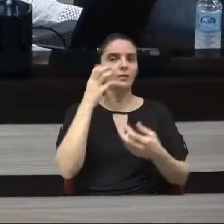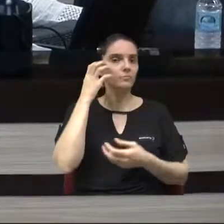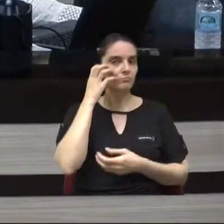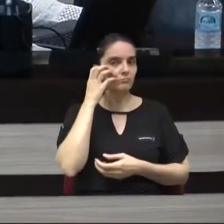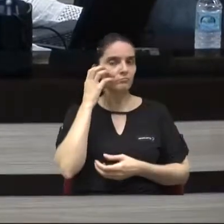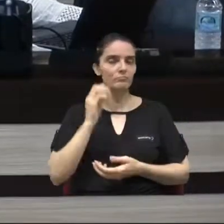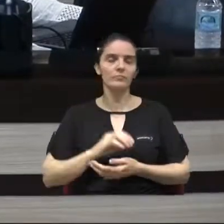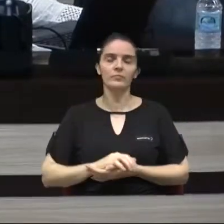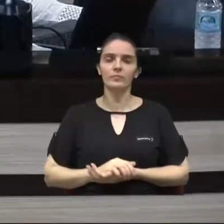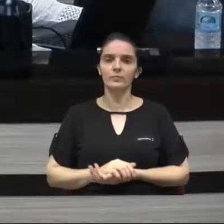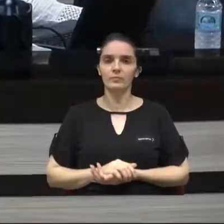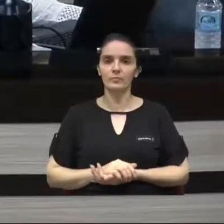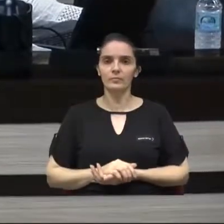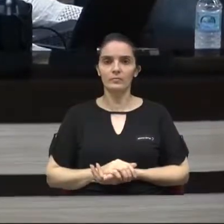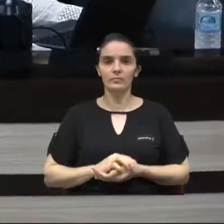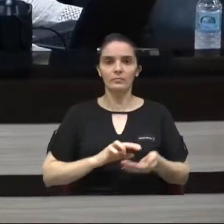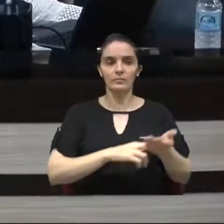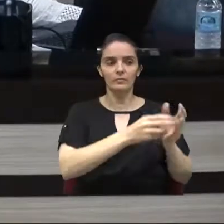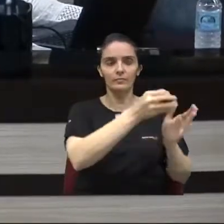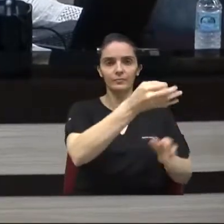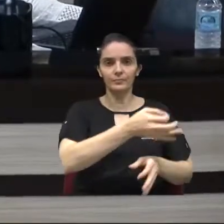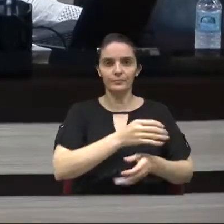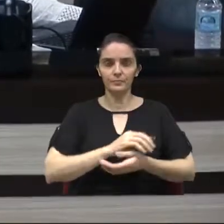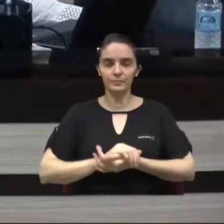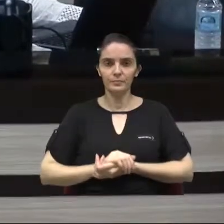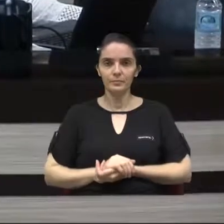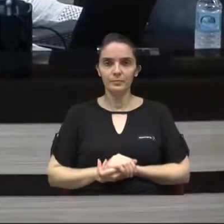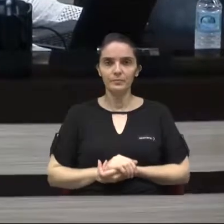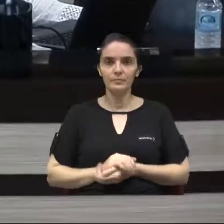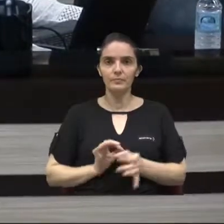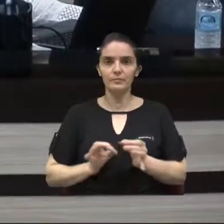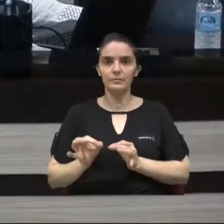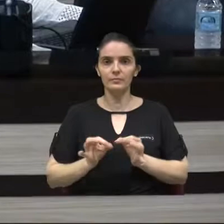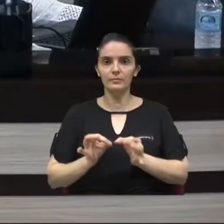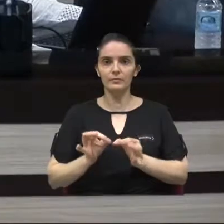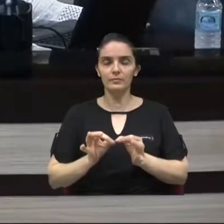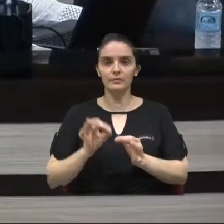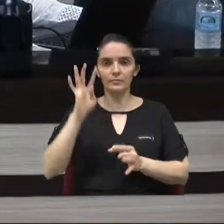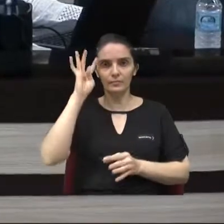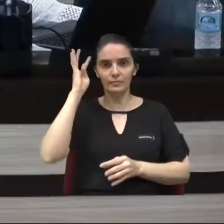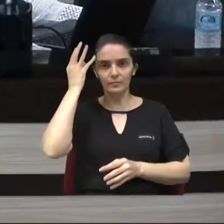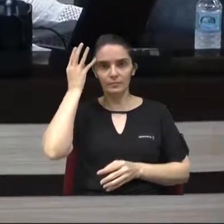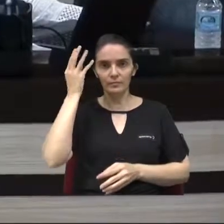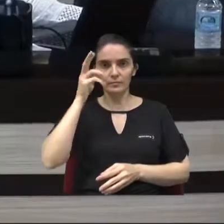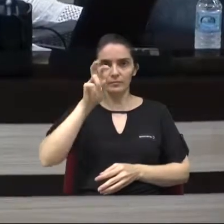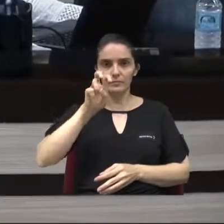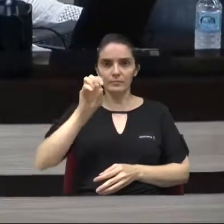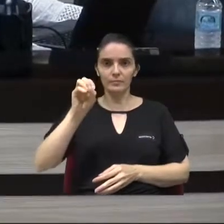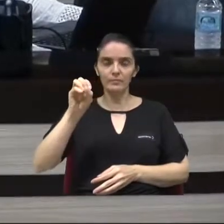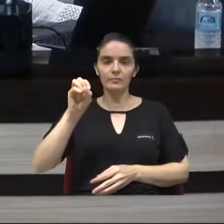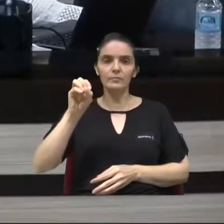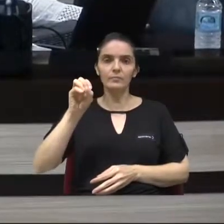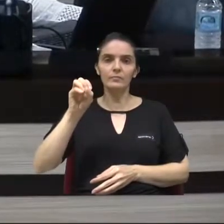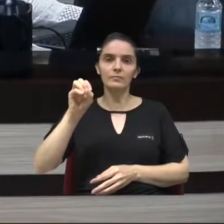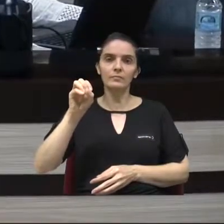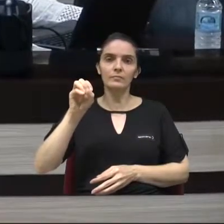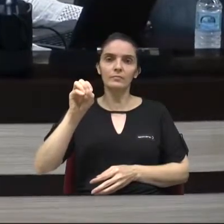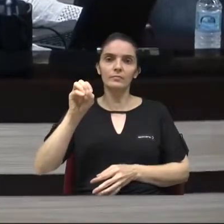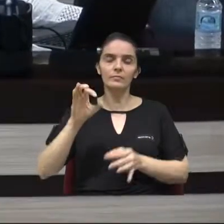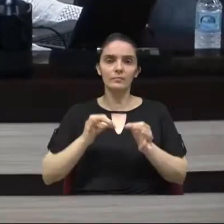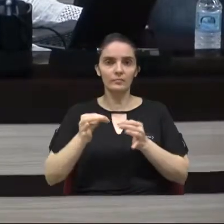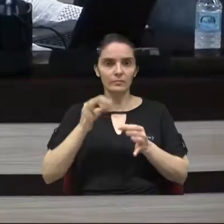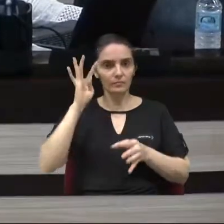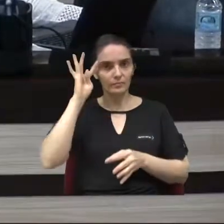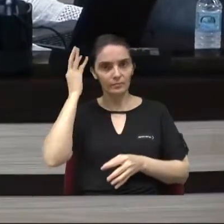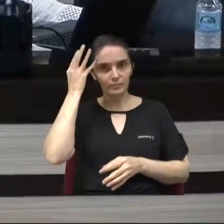Rossi. Encaminhe-se às comissões competentes. Projeto de resolução número 50. Projeto de